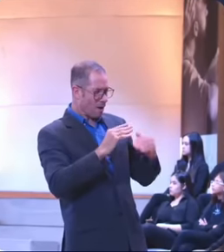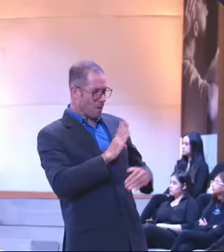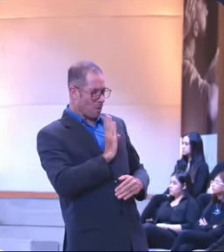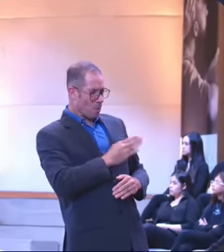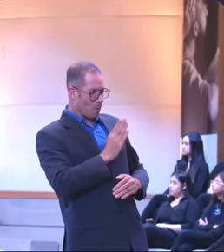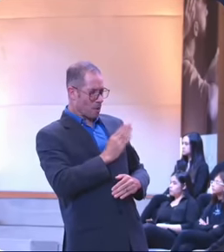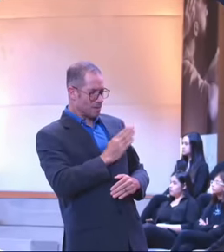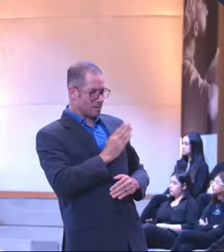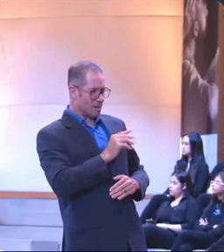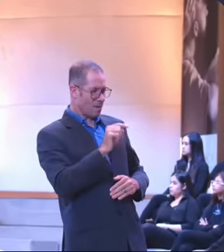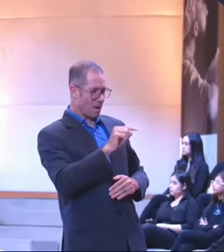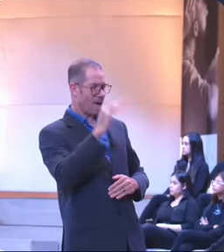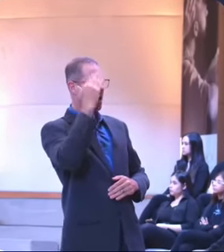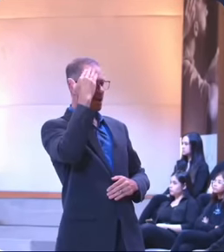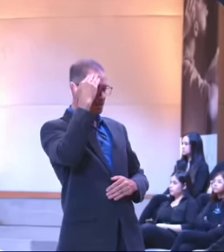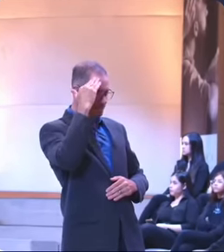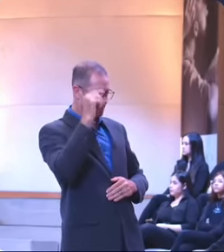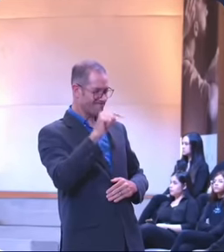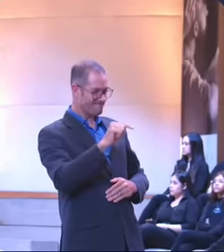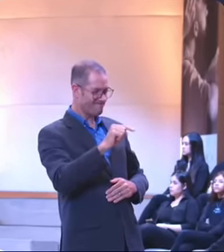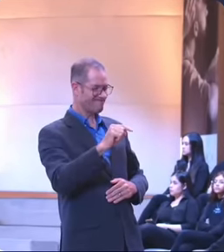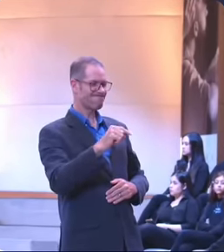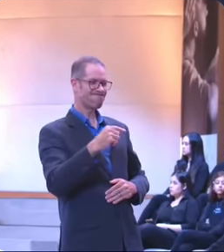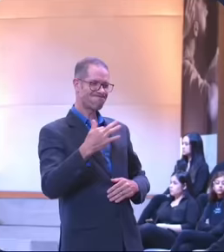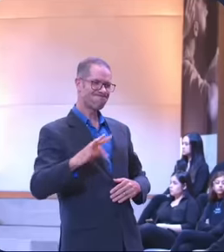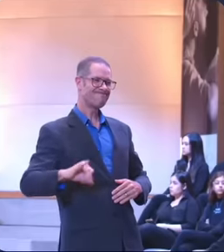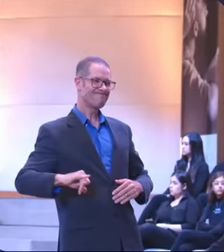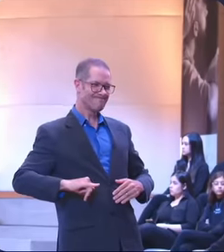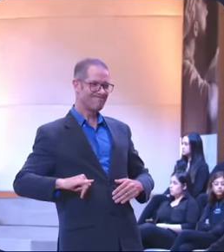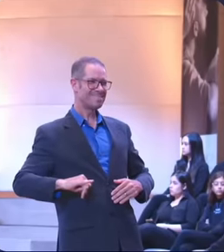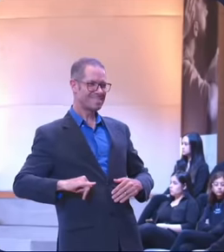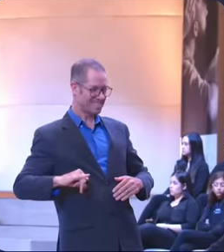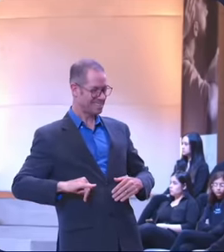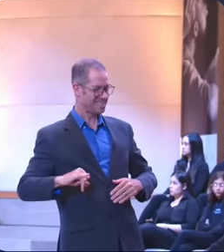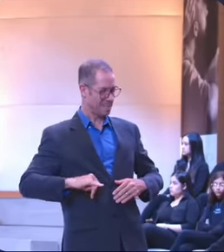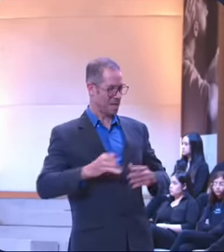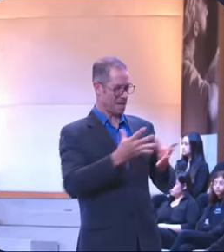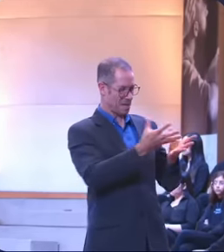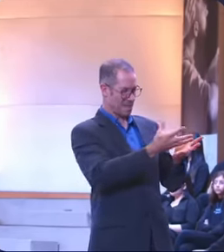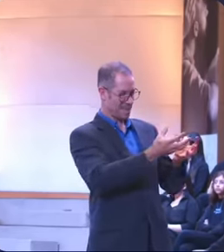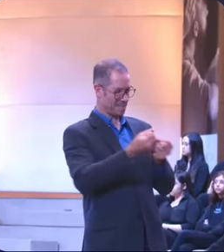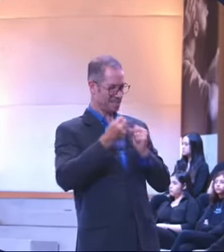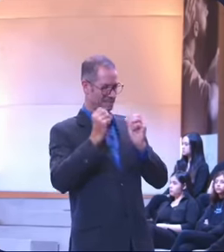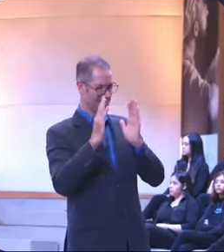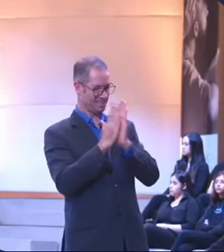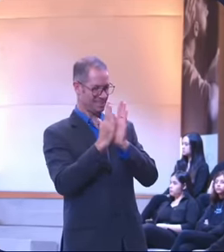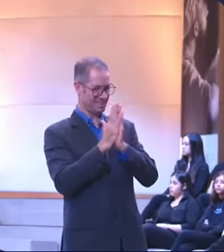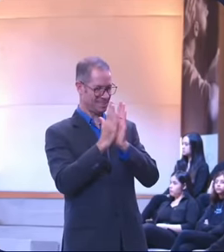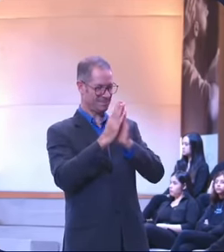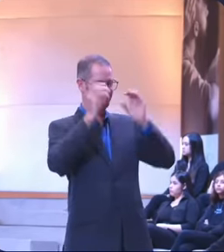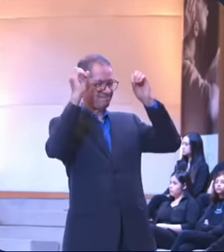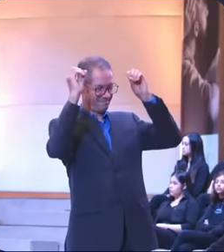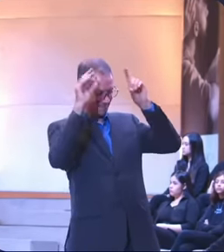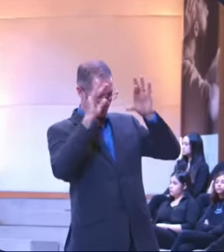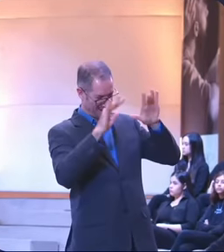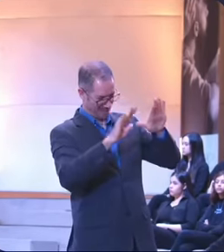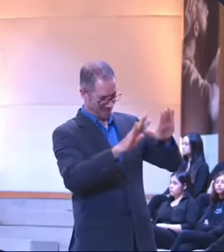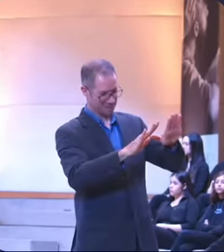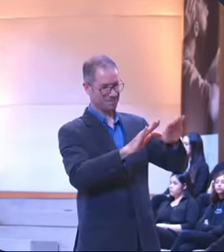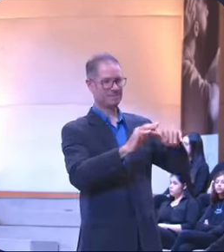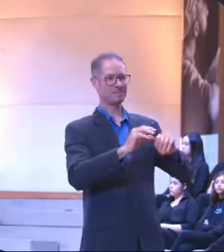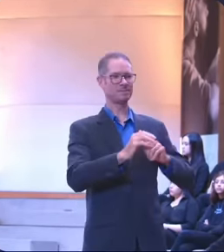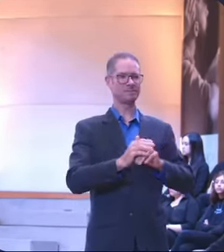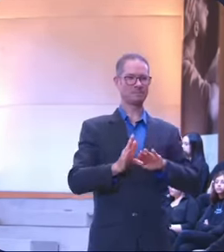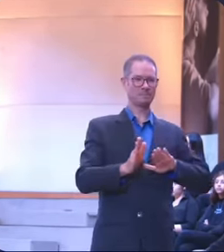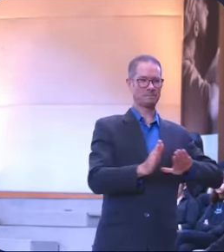o que ele está vivendo. E ele diz: eu vou orar, eu vou receber essa oração, eu vou abençoar.